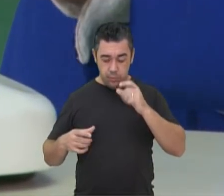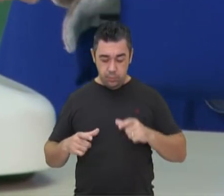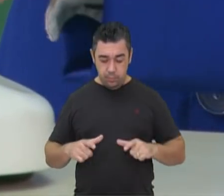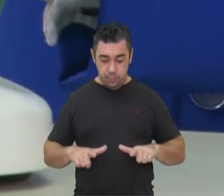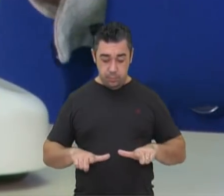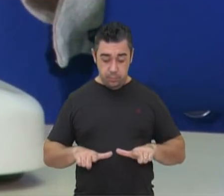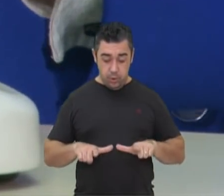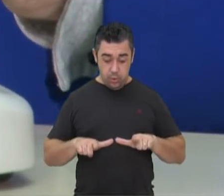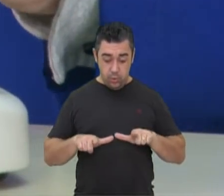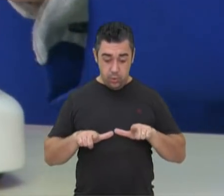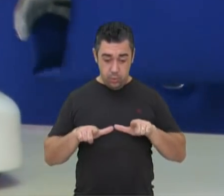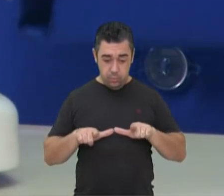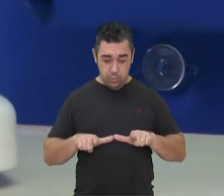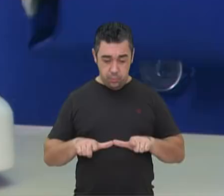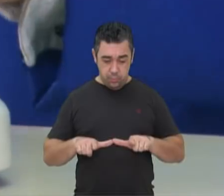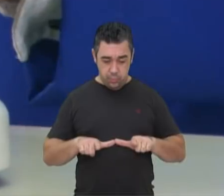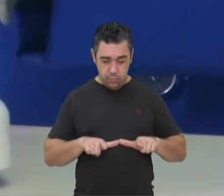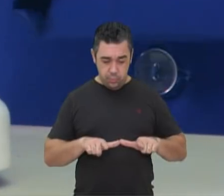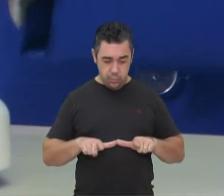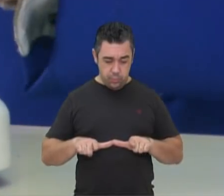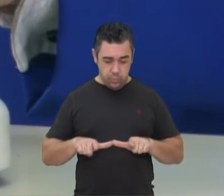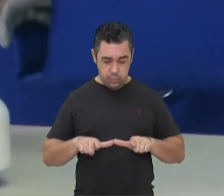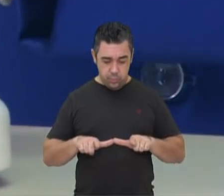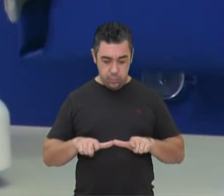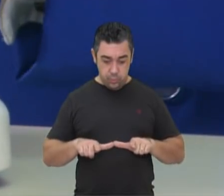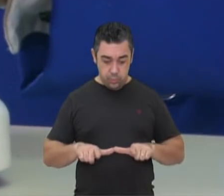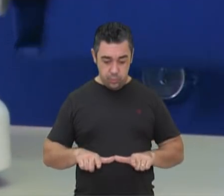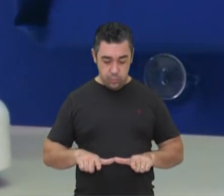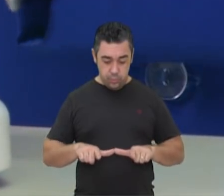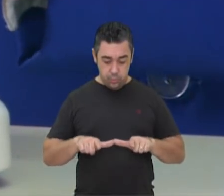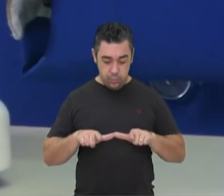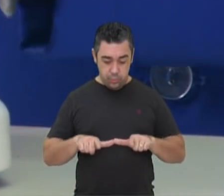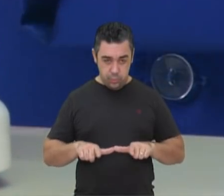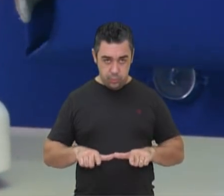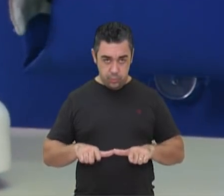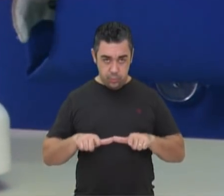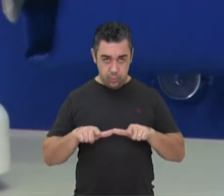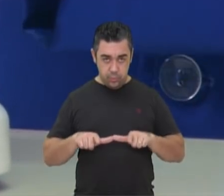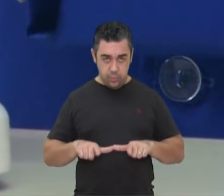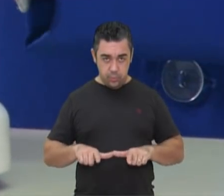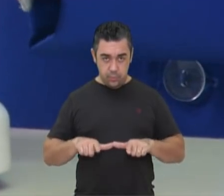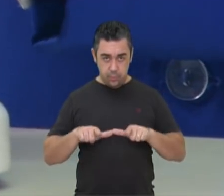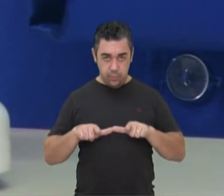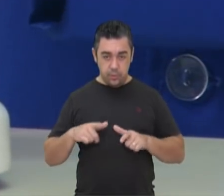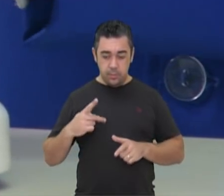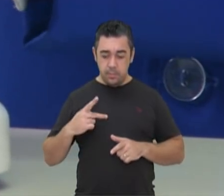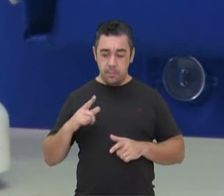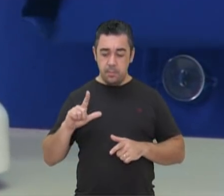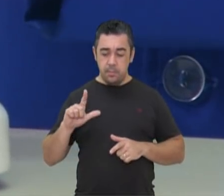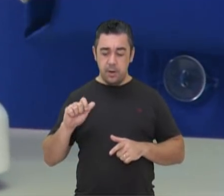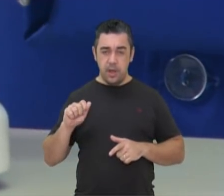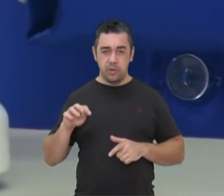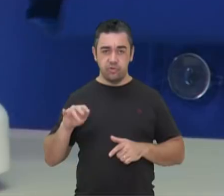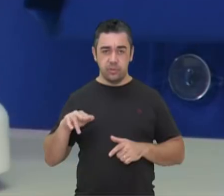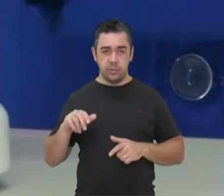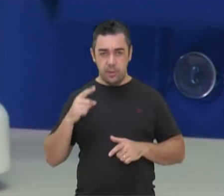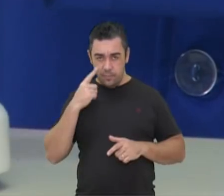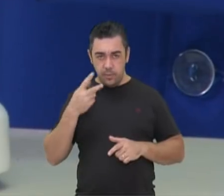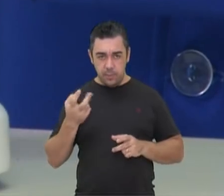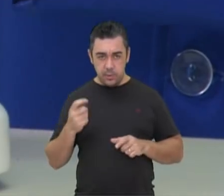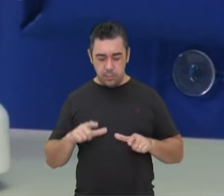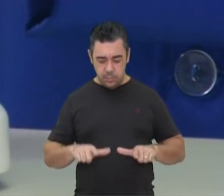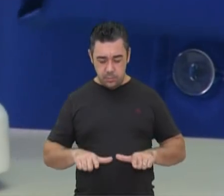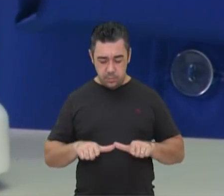botão macrométrico, eu subo e desço a minha platina, a minha mesa de trabalho. Vocês conseguem perceber que ela está